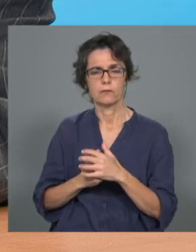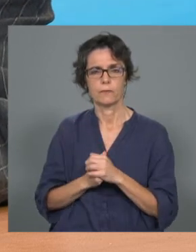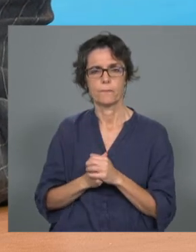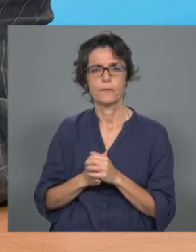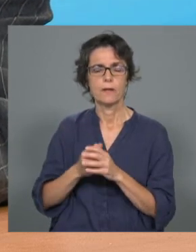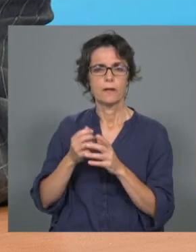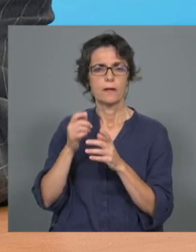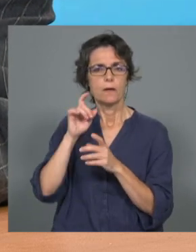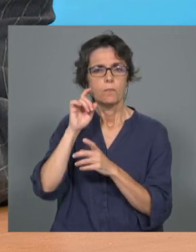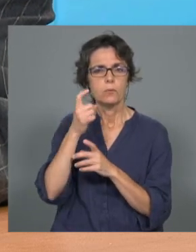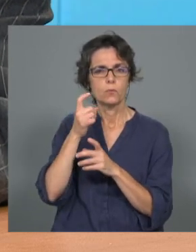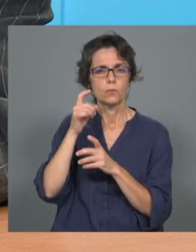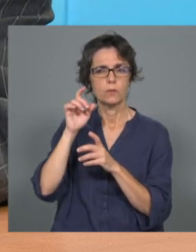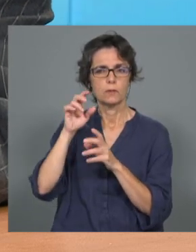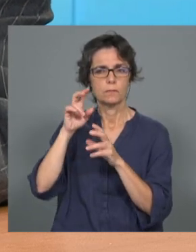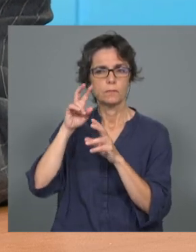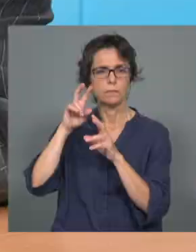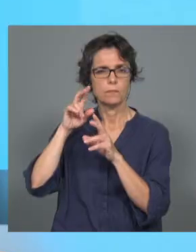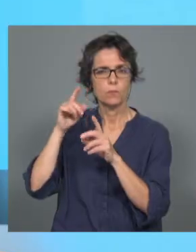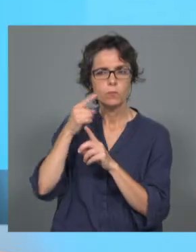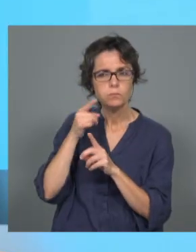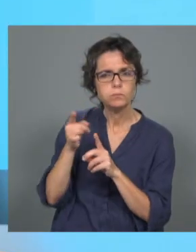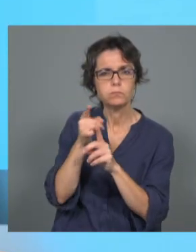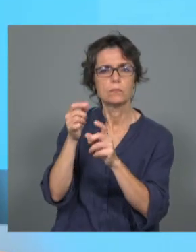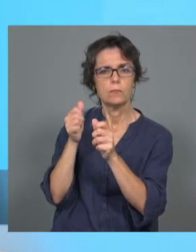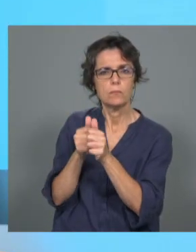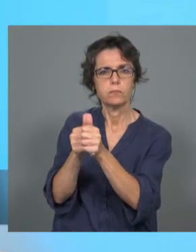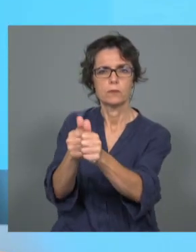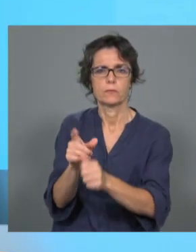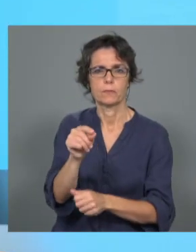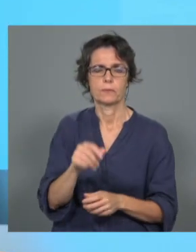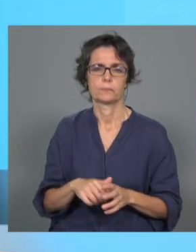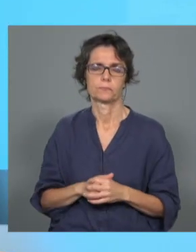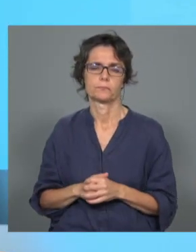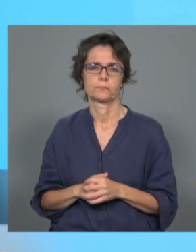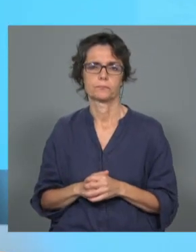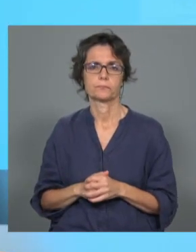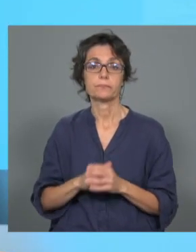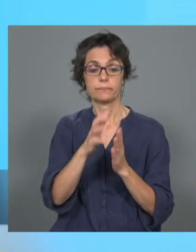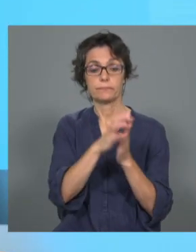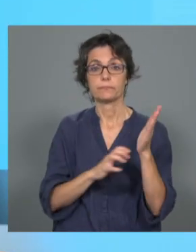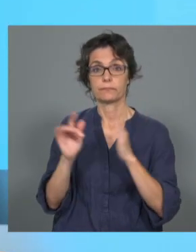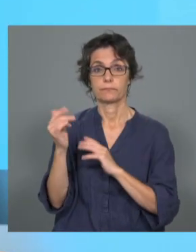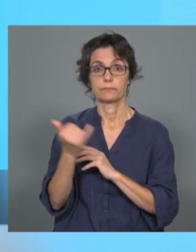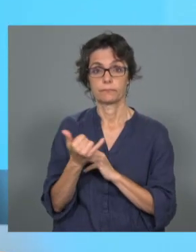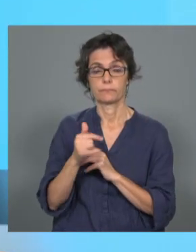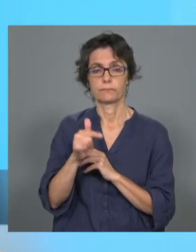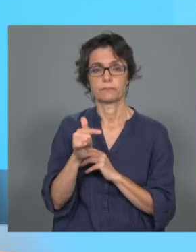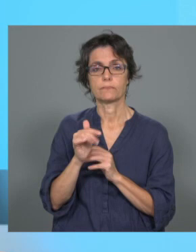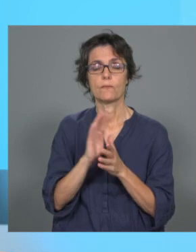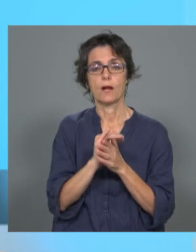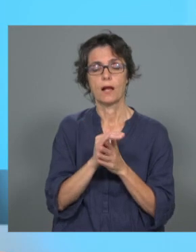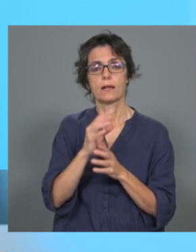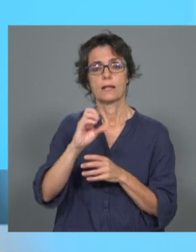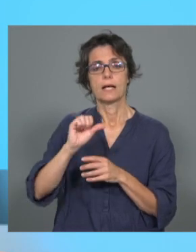o seguimento. Passamos a analisar o texto da segunda leitura, Padre João Lourenço, da carta aos Gálatas,